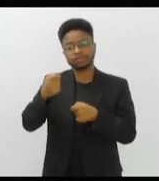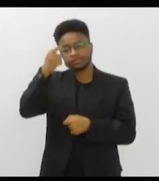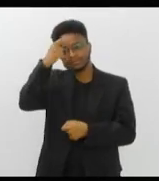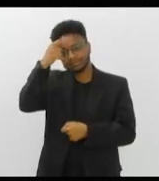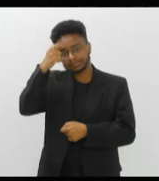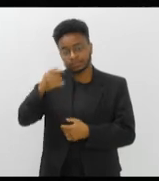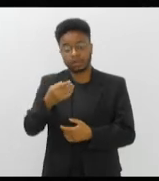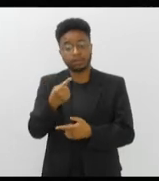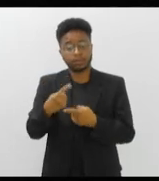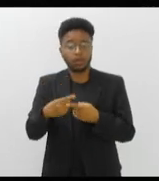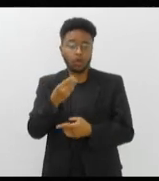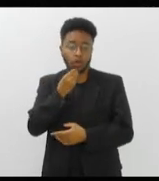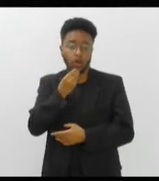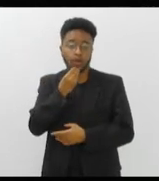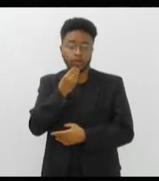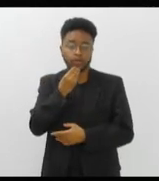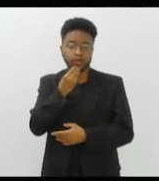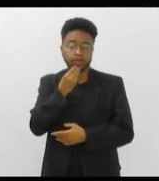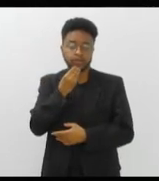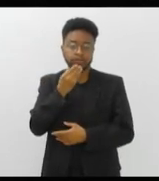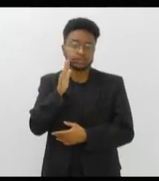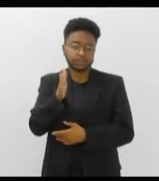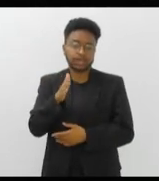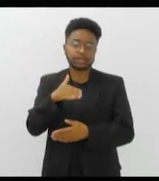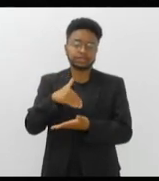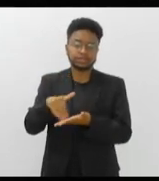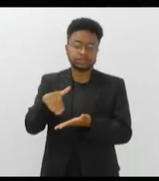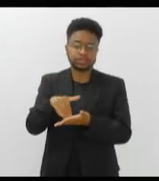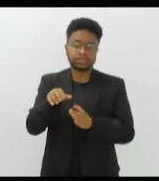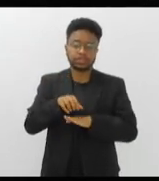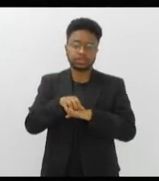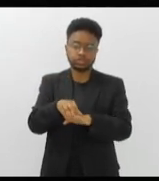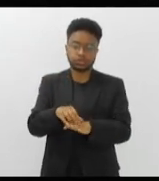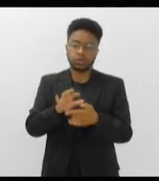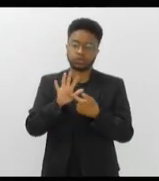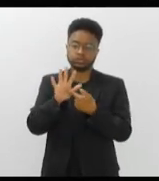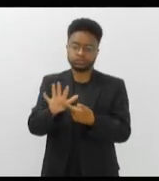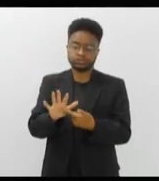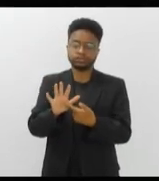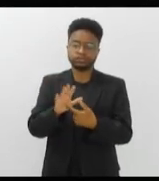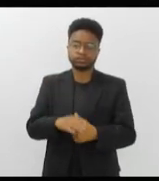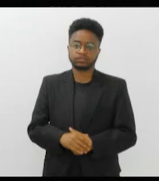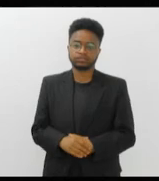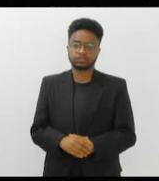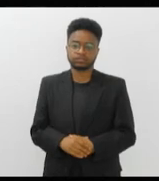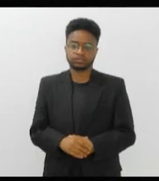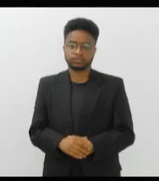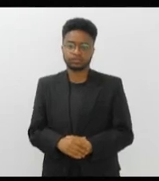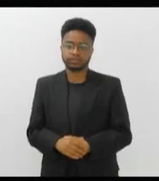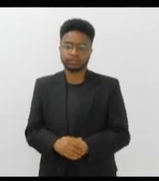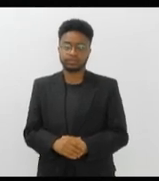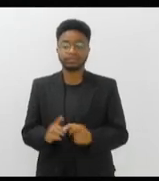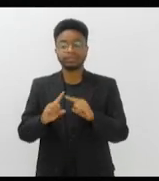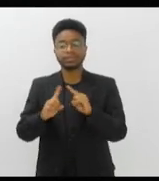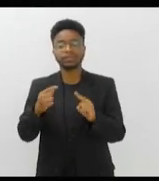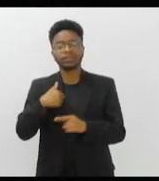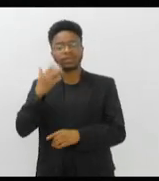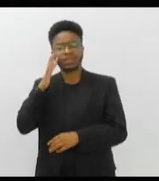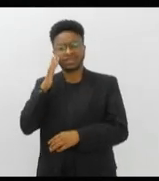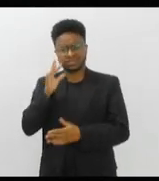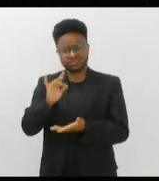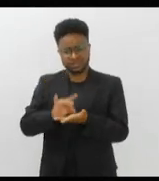evidentemente que isso deve ter passado pela secretaria de transporte do Estado mas aí eu me pergunto